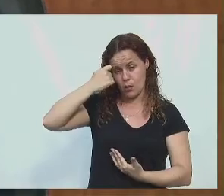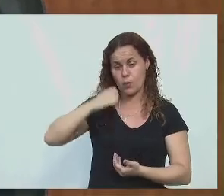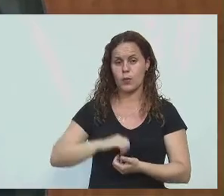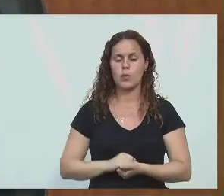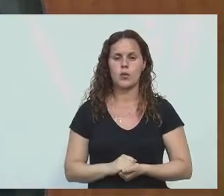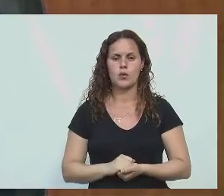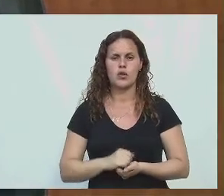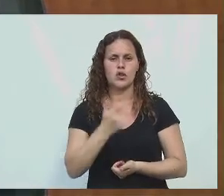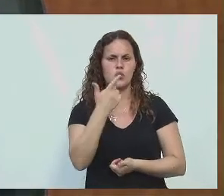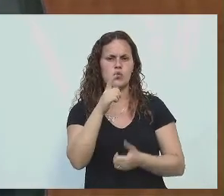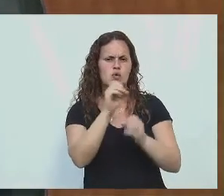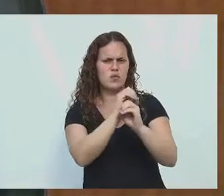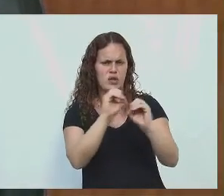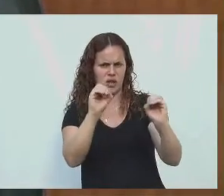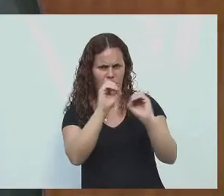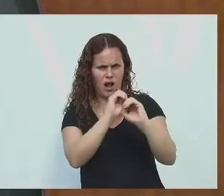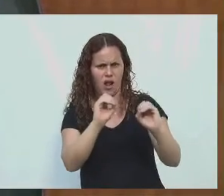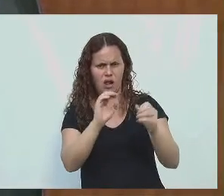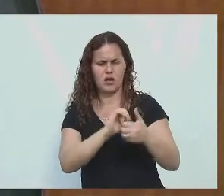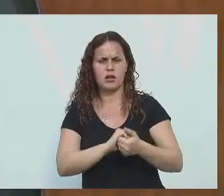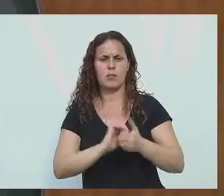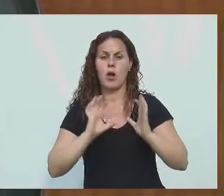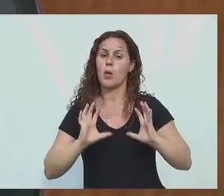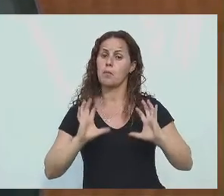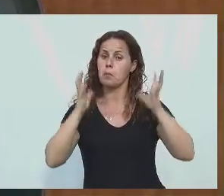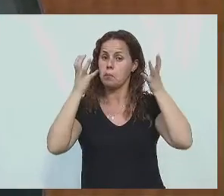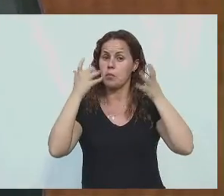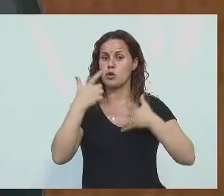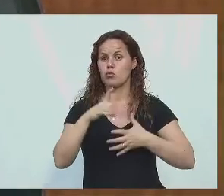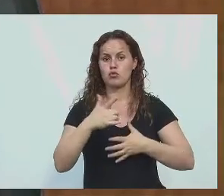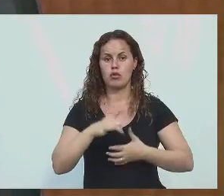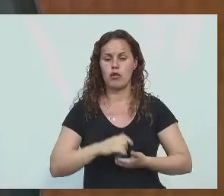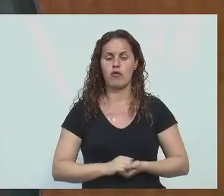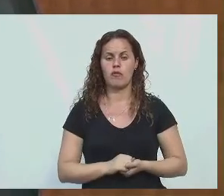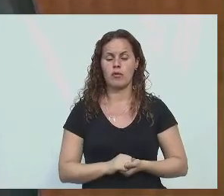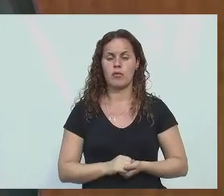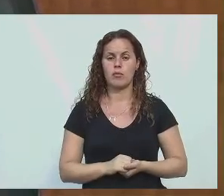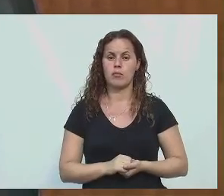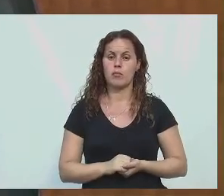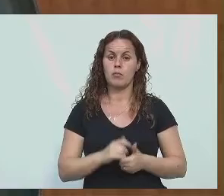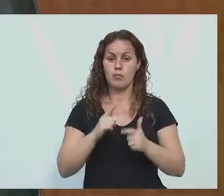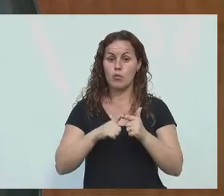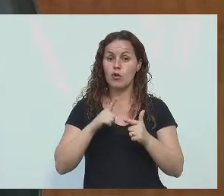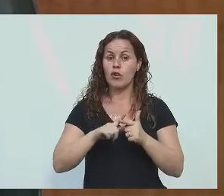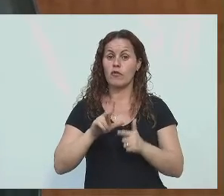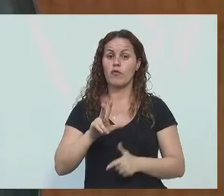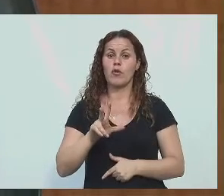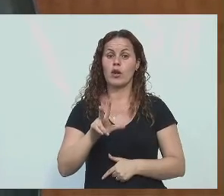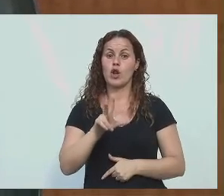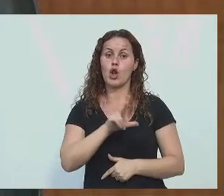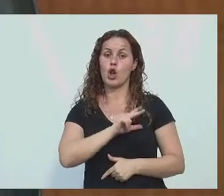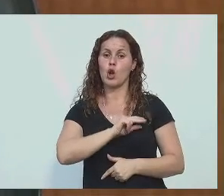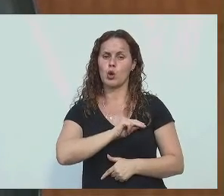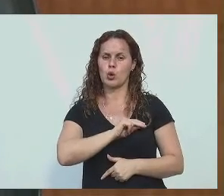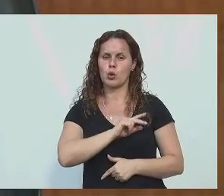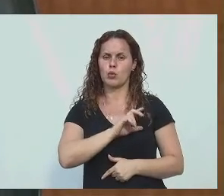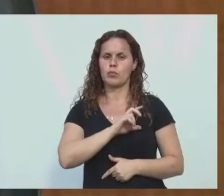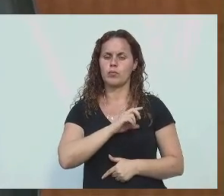não tivemos nada para poder comemorar, na verdade, porque foi um dia de luto. Eu fui